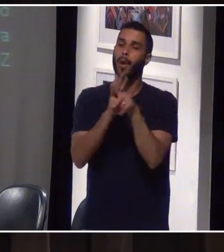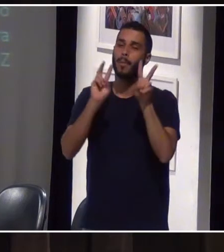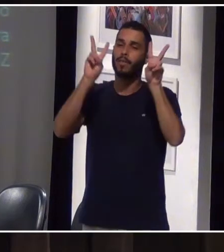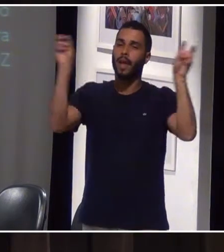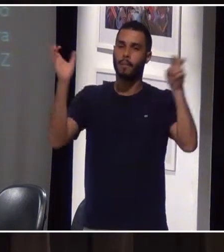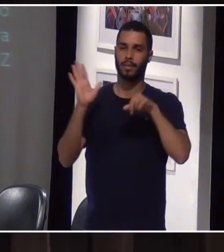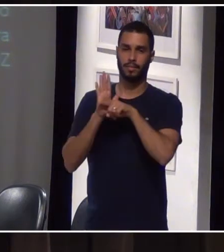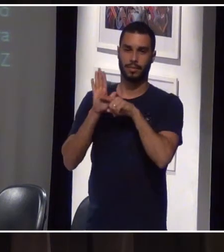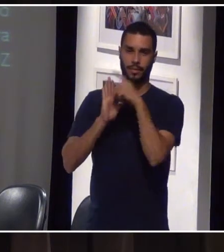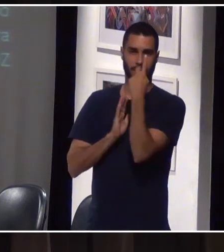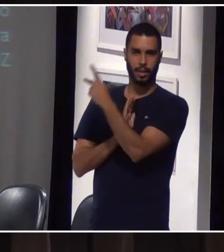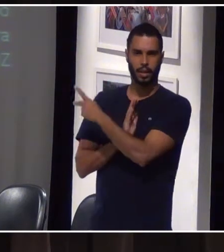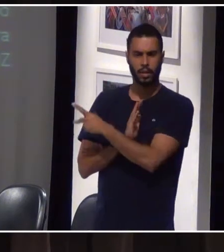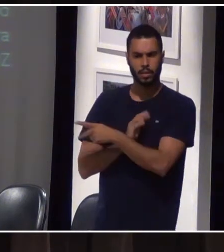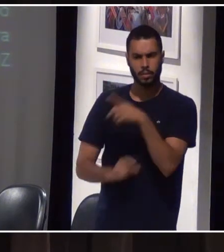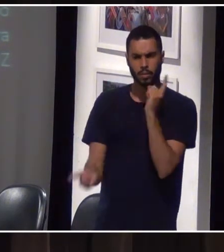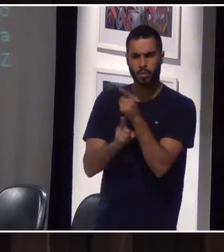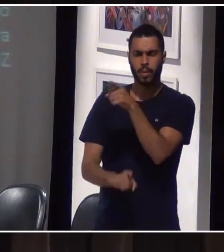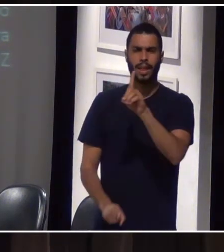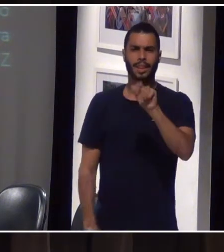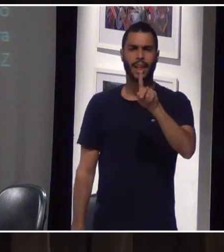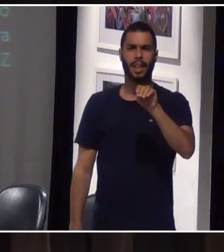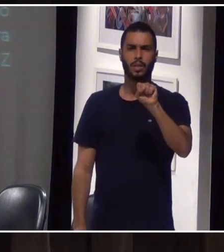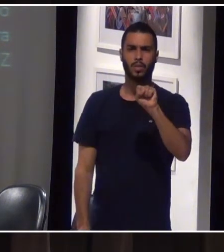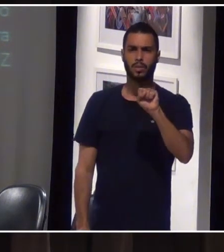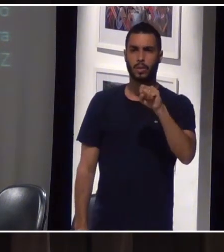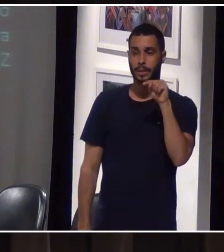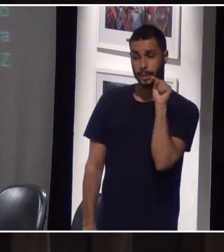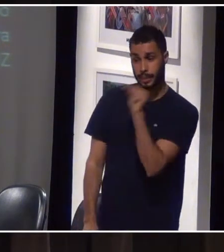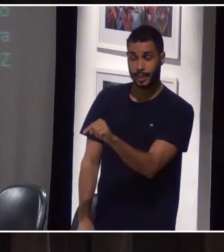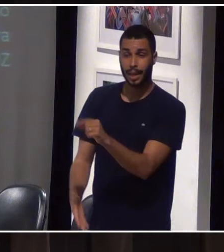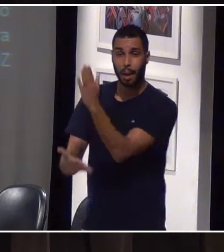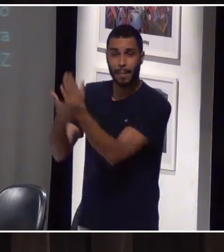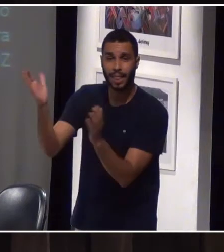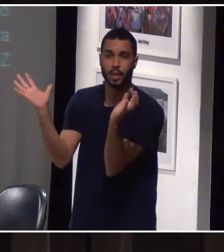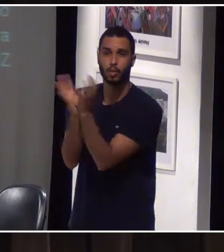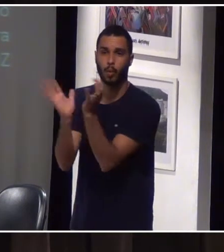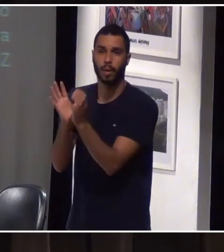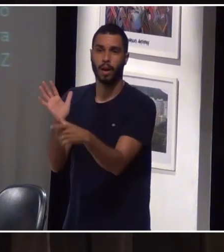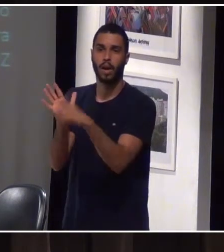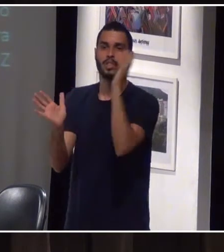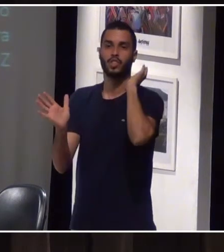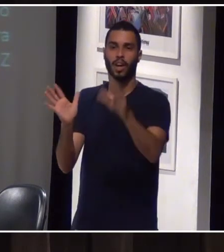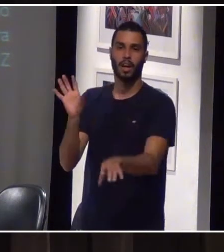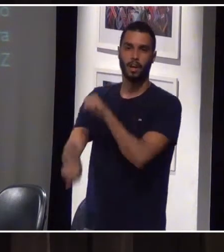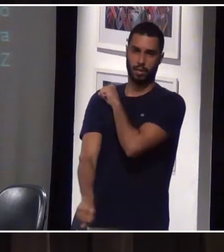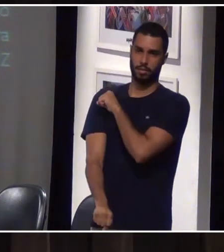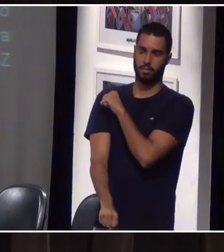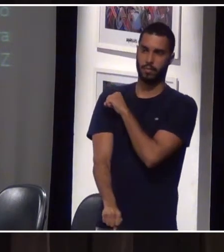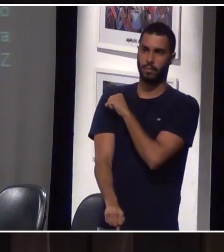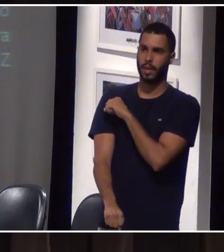a gente olhou esses dados, metade da turma já tinha uma graduação anterior. Tudo bem que talvez essa seja a condição,